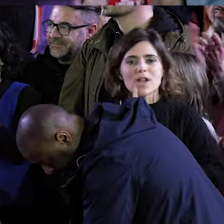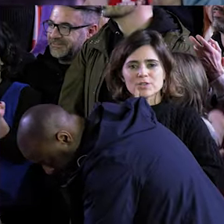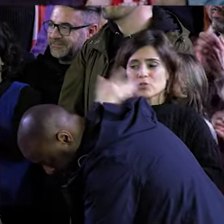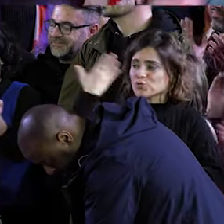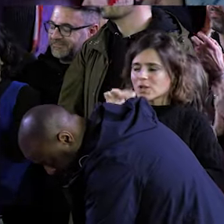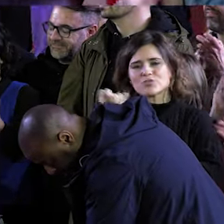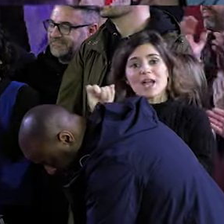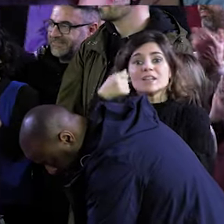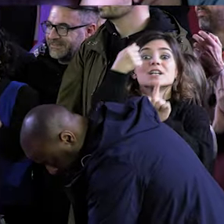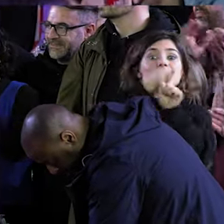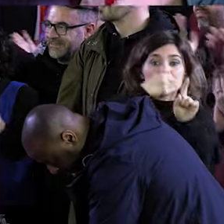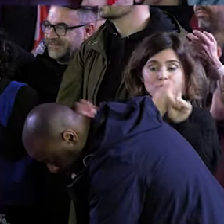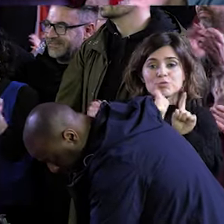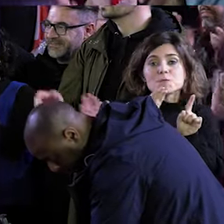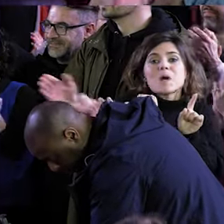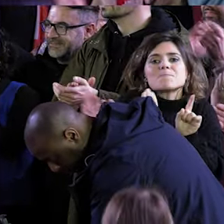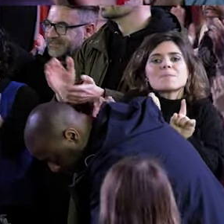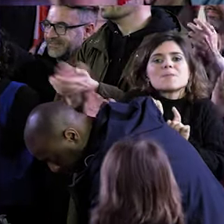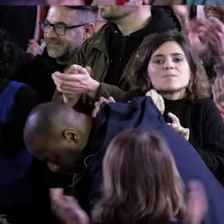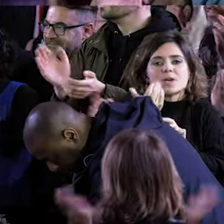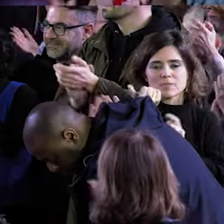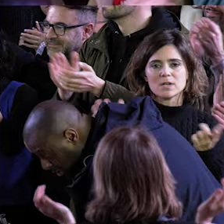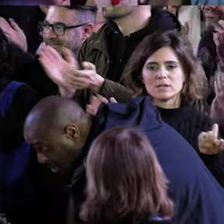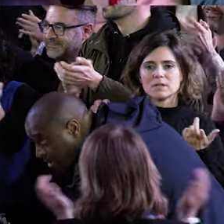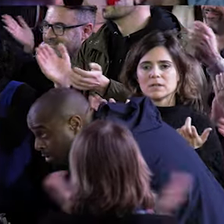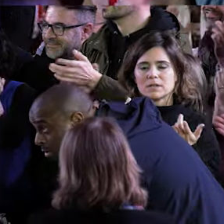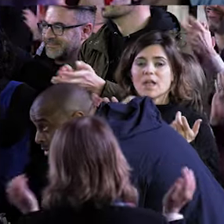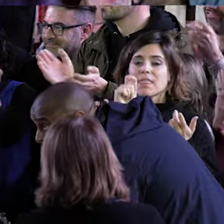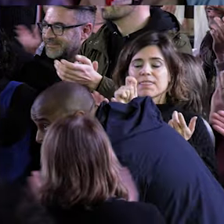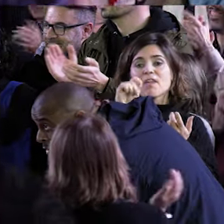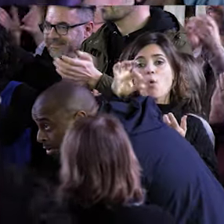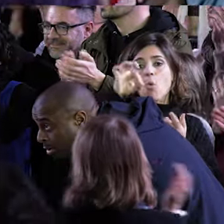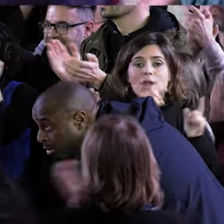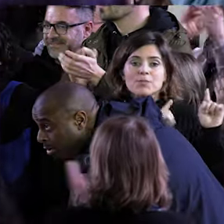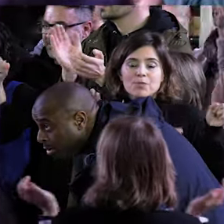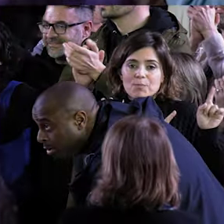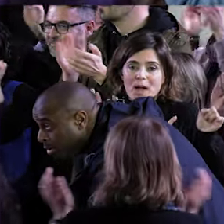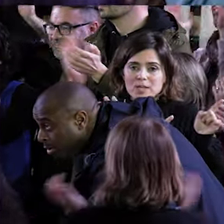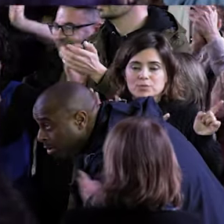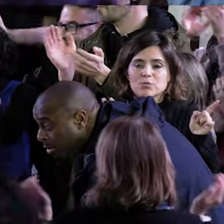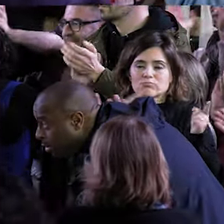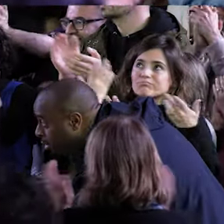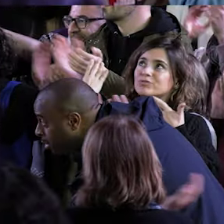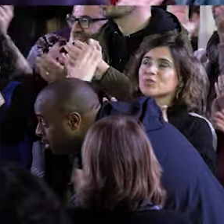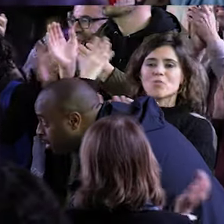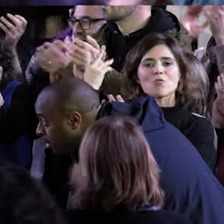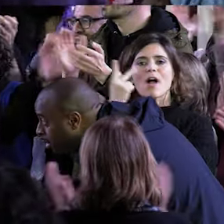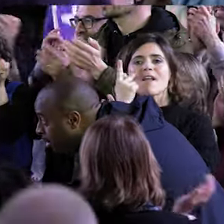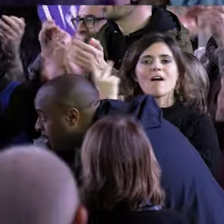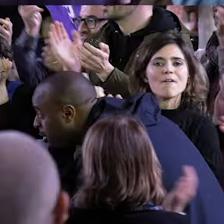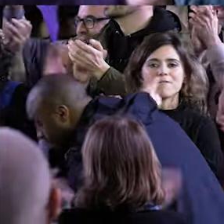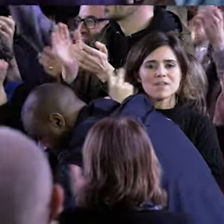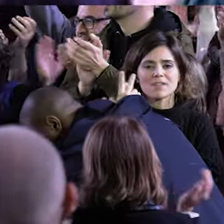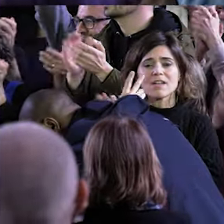lutas que ainda estão por fazer. Façamos deste 8 de março uma enorme avenida de quem não quer